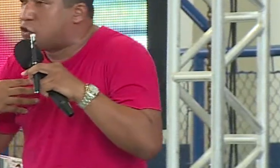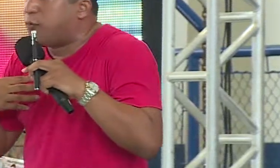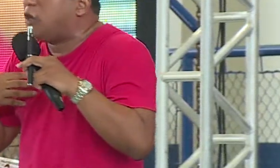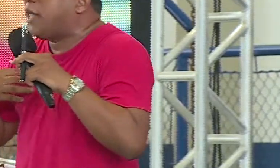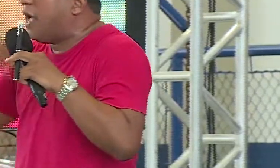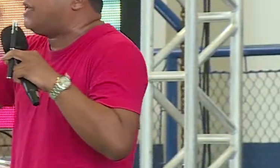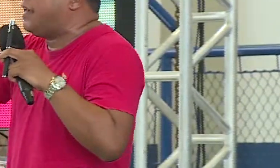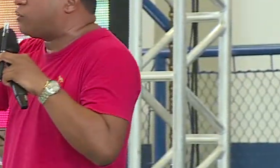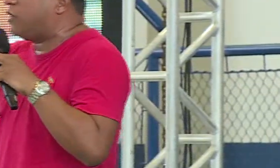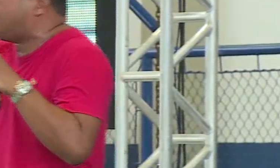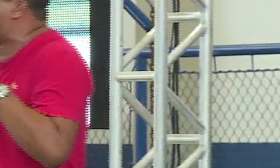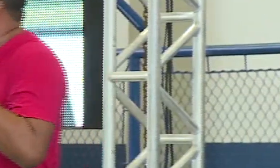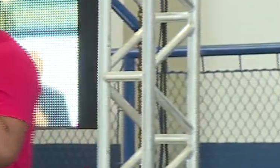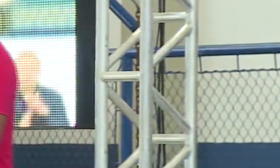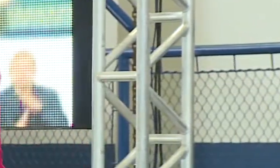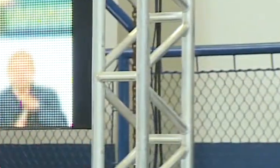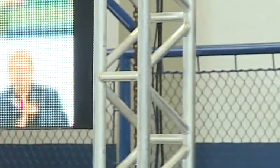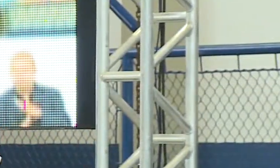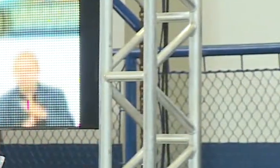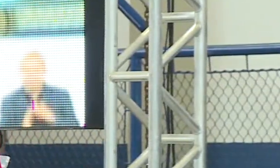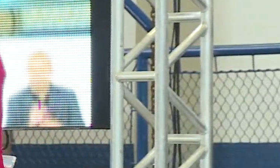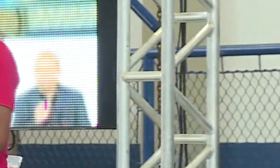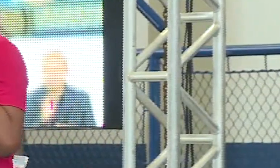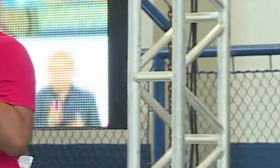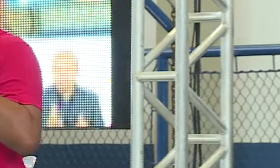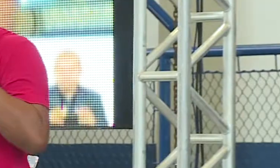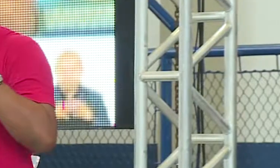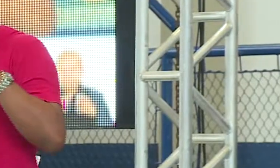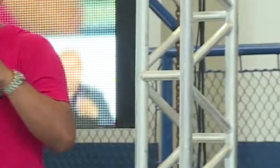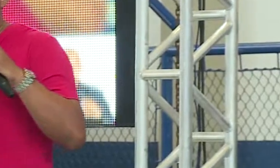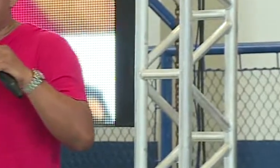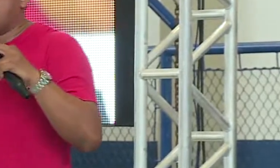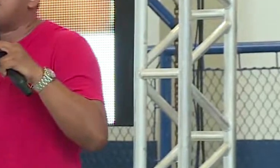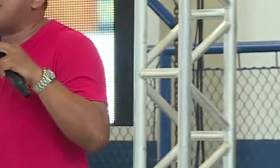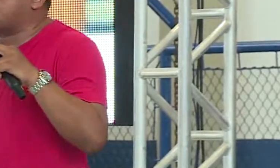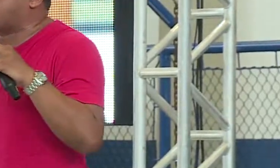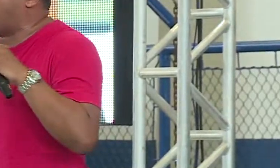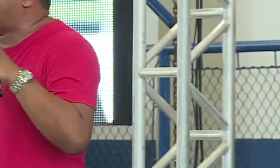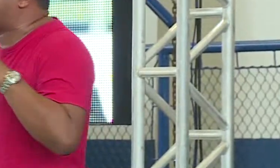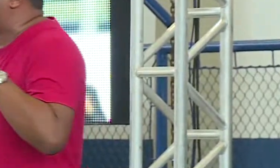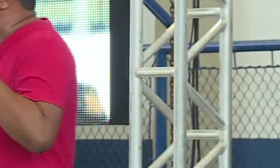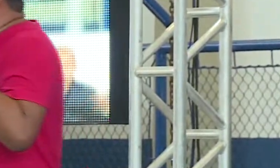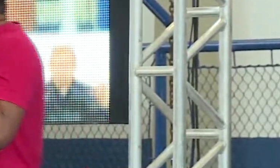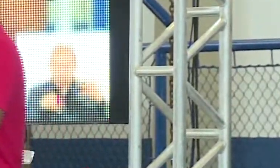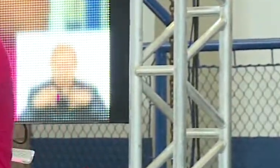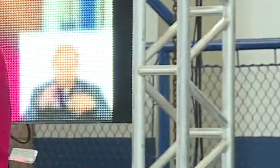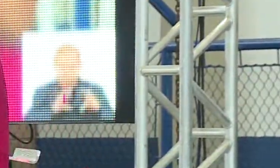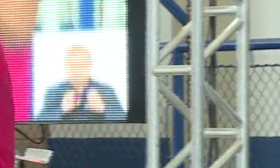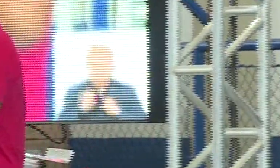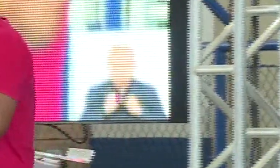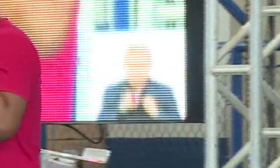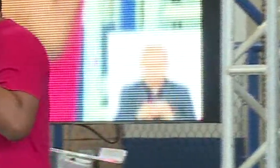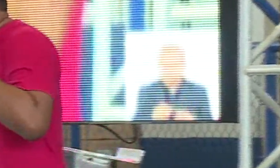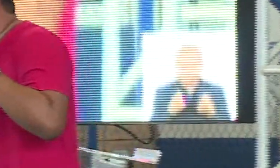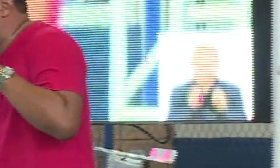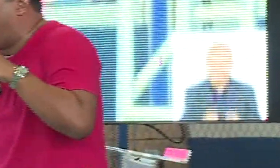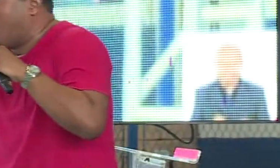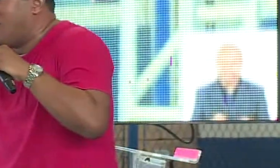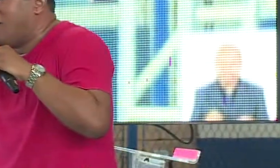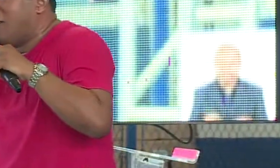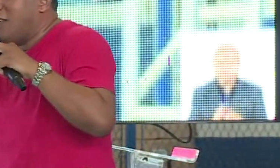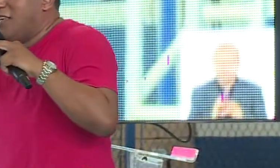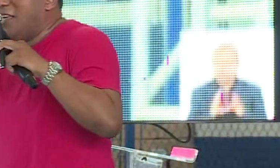não vou suportar e isso literalmente vai me levar ao quê? À morte. Ao que é que o cérebro faz? Produz